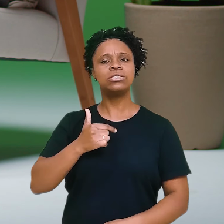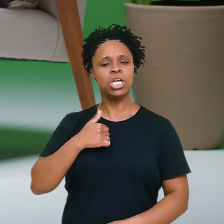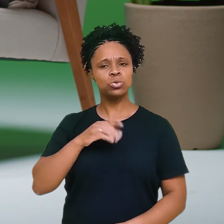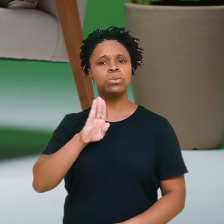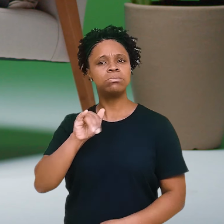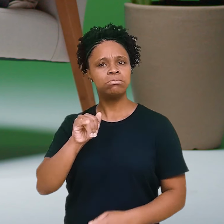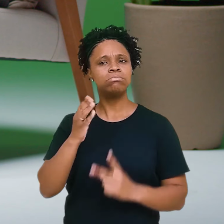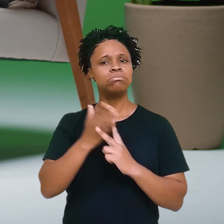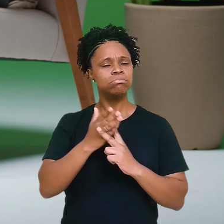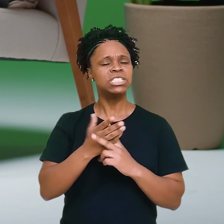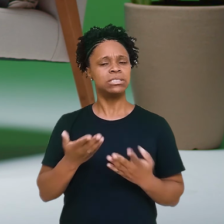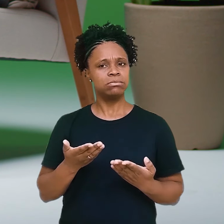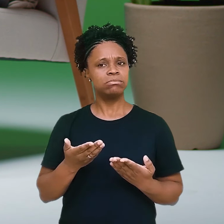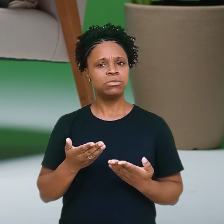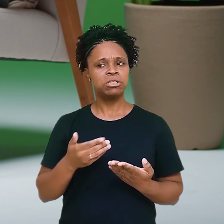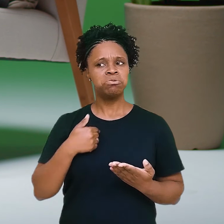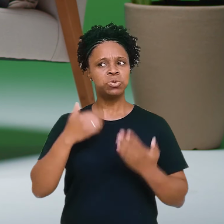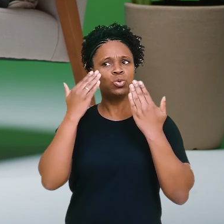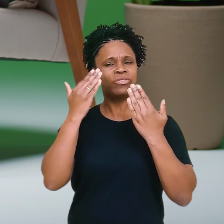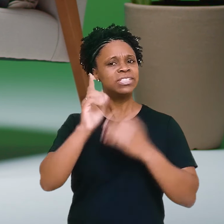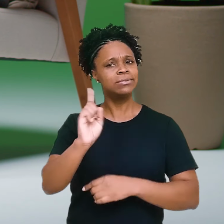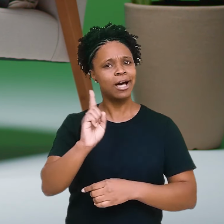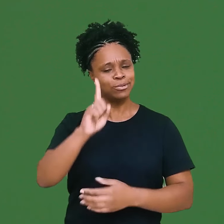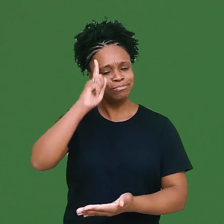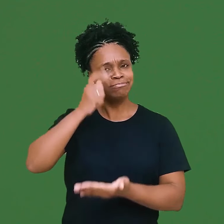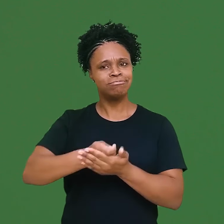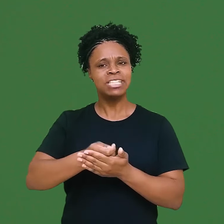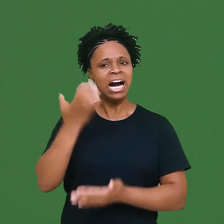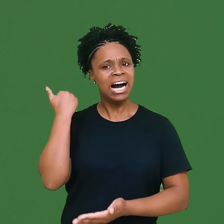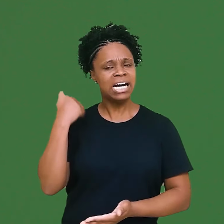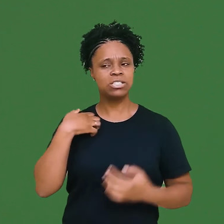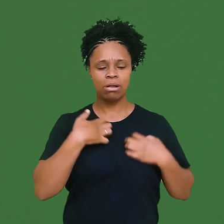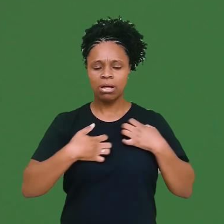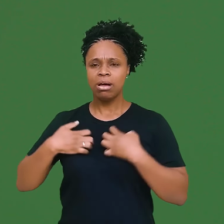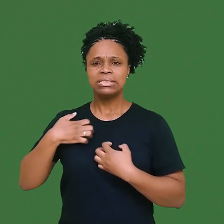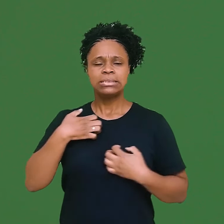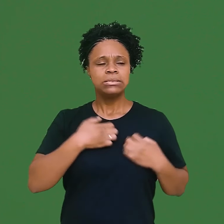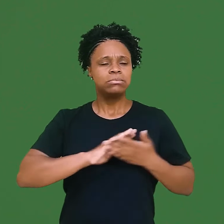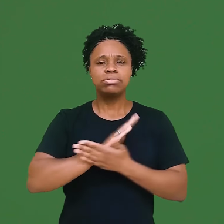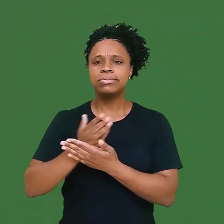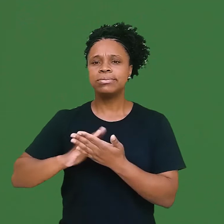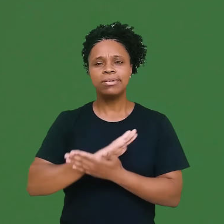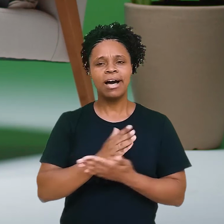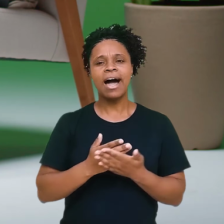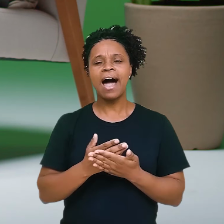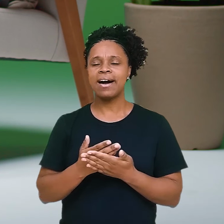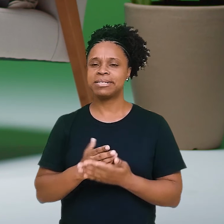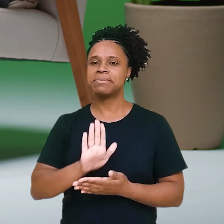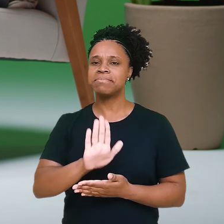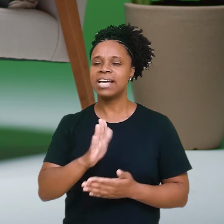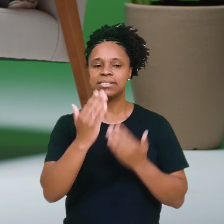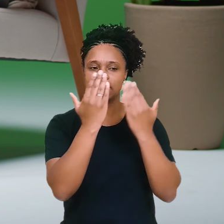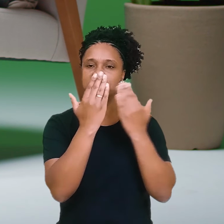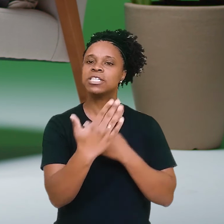eu podia ser bissexual e que não era uma dúvida, isso me gerava uma ansiedade, uma angústia, um desconforto, né? Mas, com